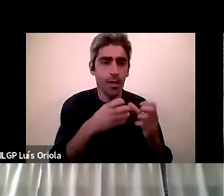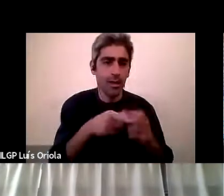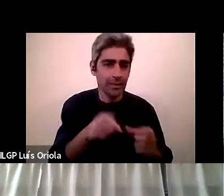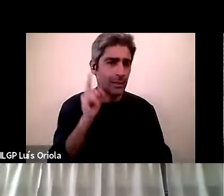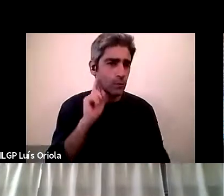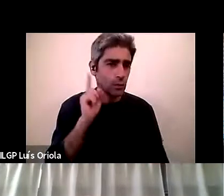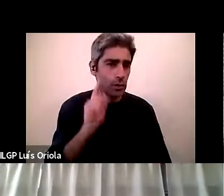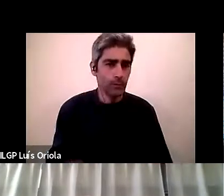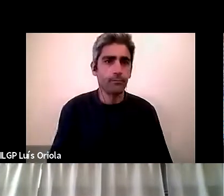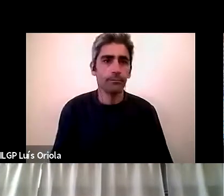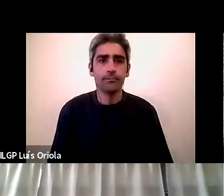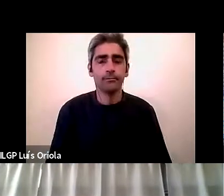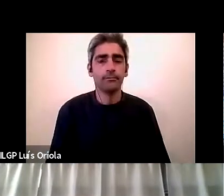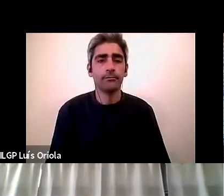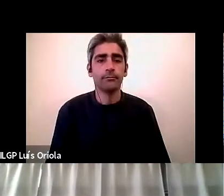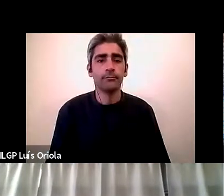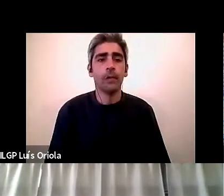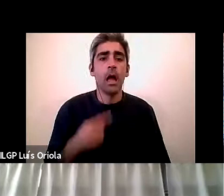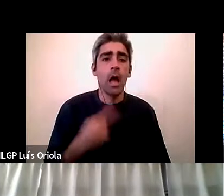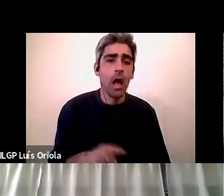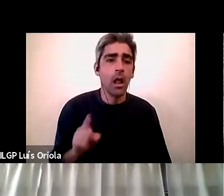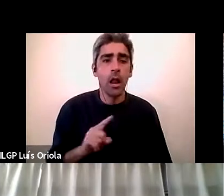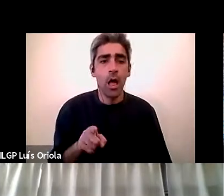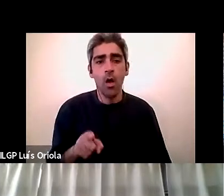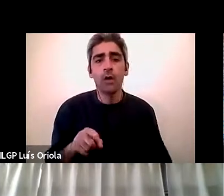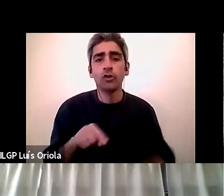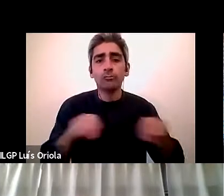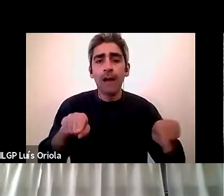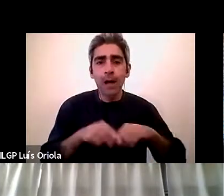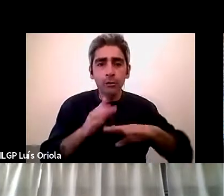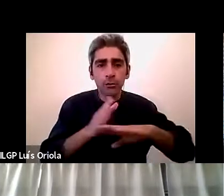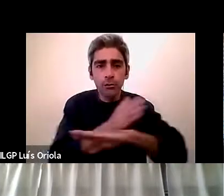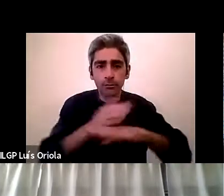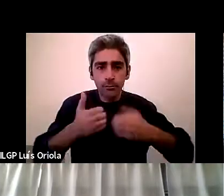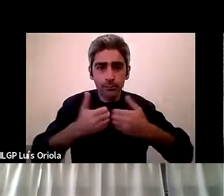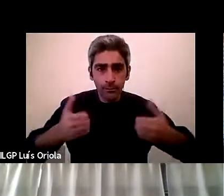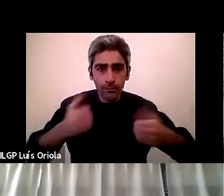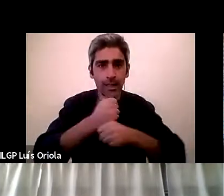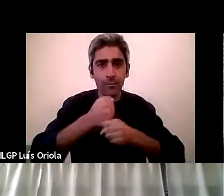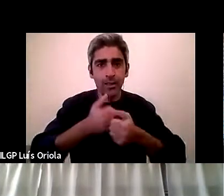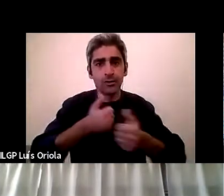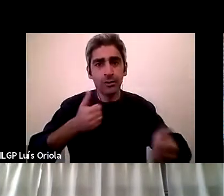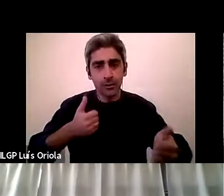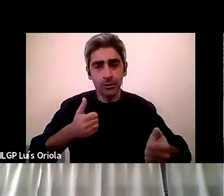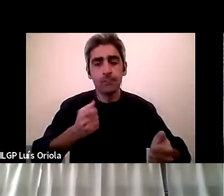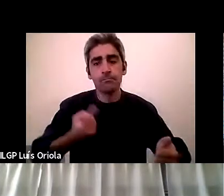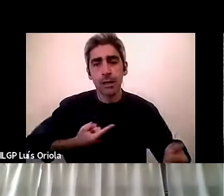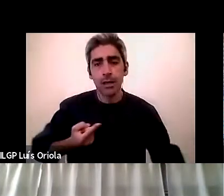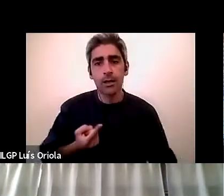importante. Portanto, havendo ou não esta delimitação dos espaços, trabalhar à distância